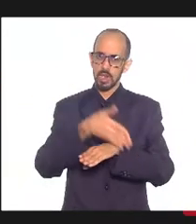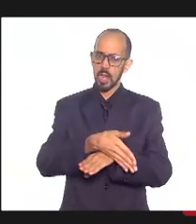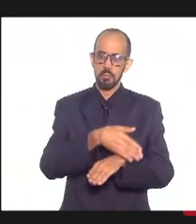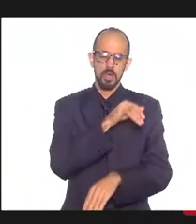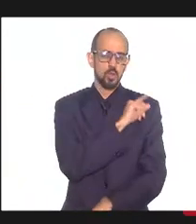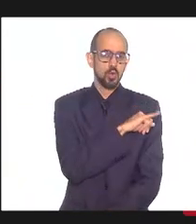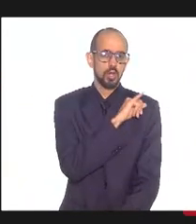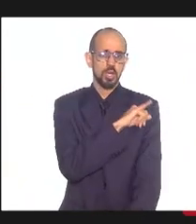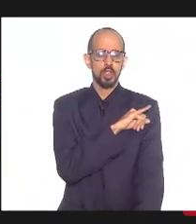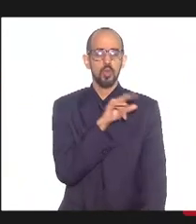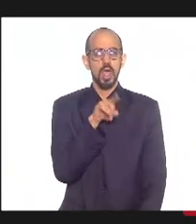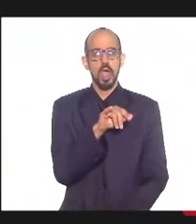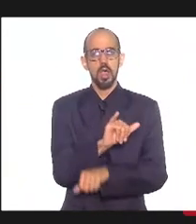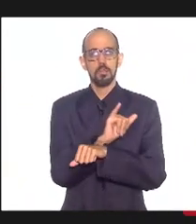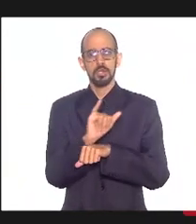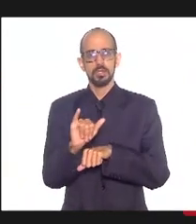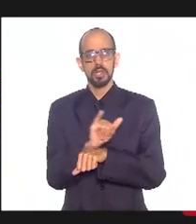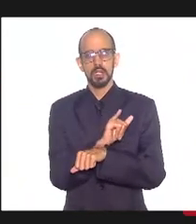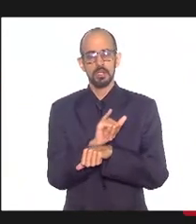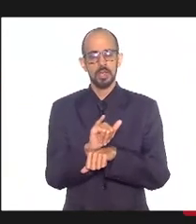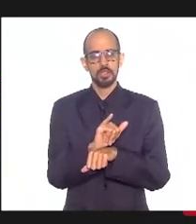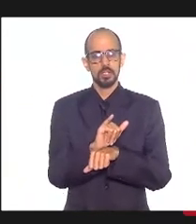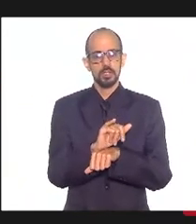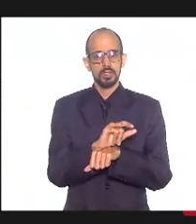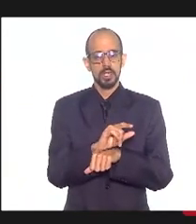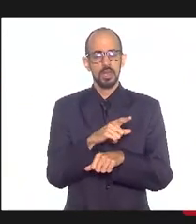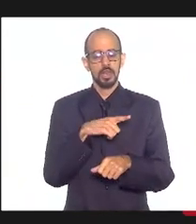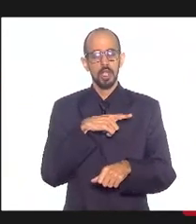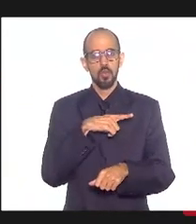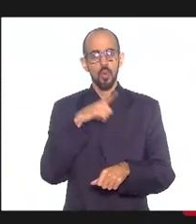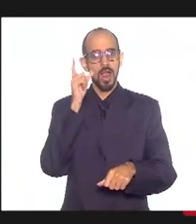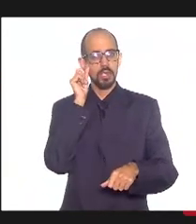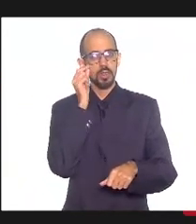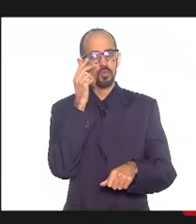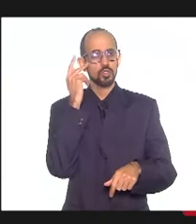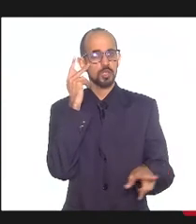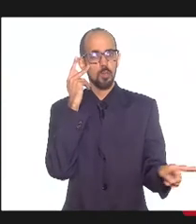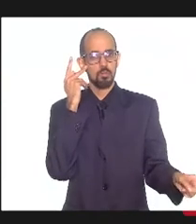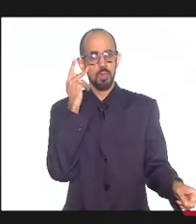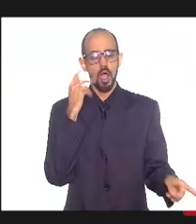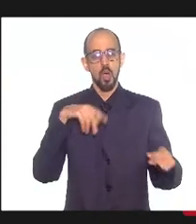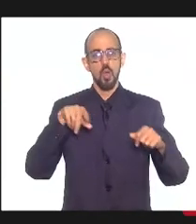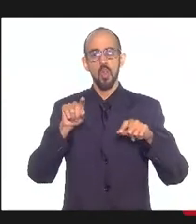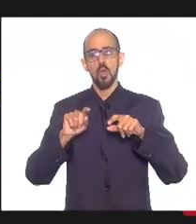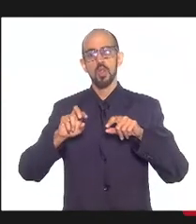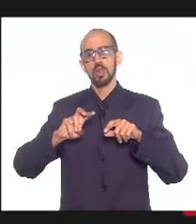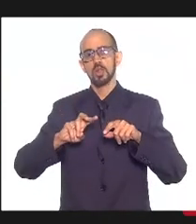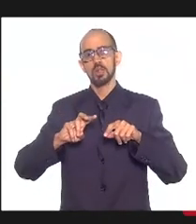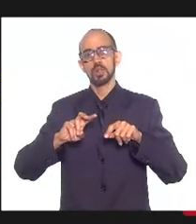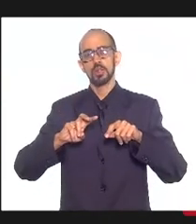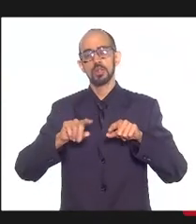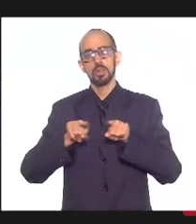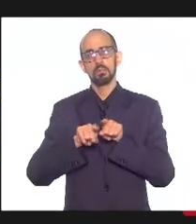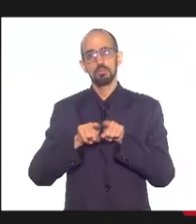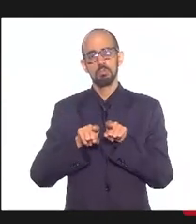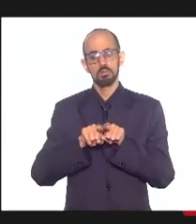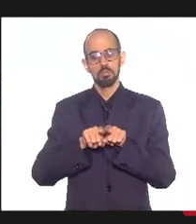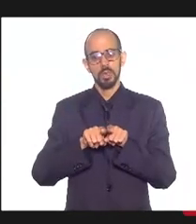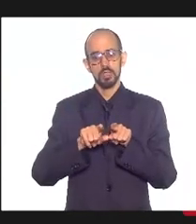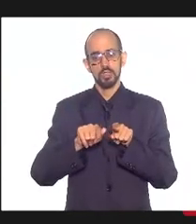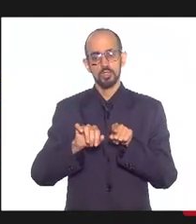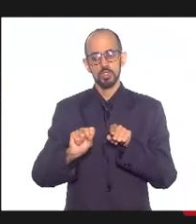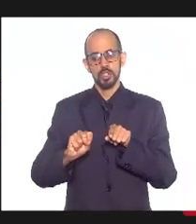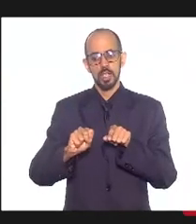maneira, você até alivia São Paulo e alivia até o potencial de gás hoje que indiretamente é trazido no anel